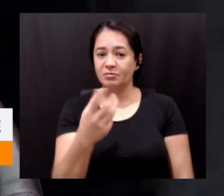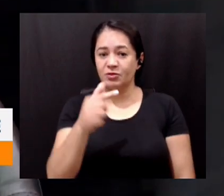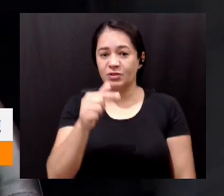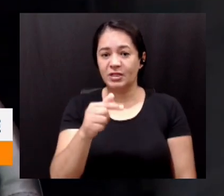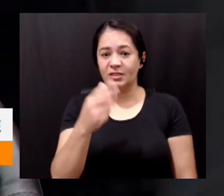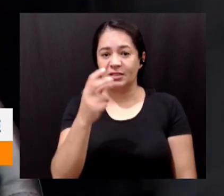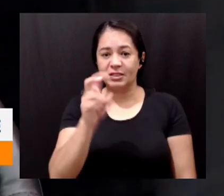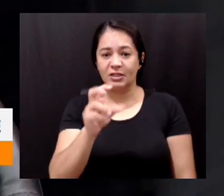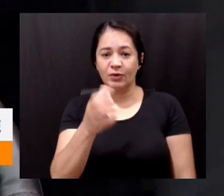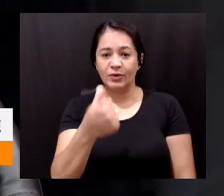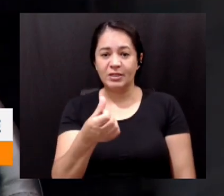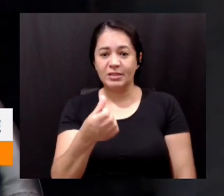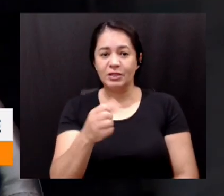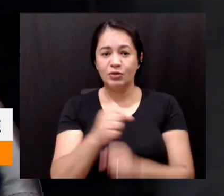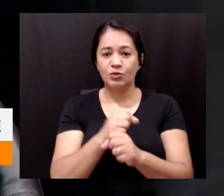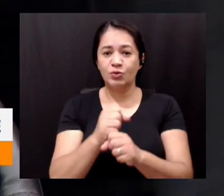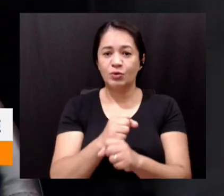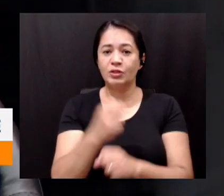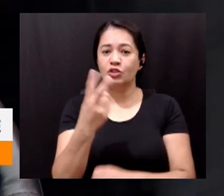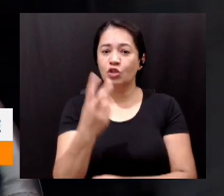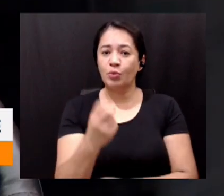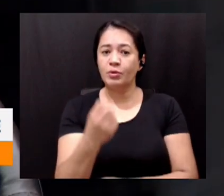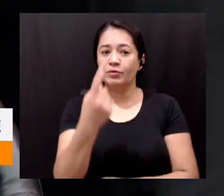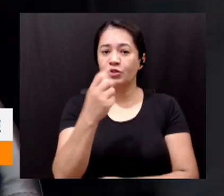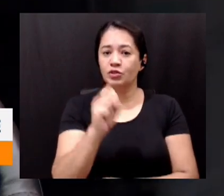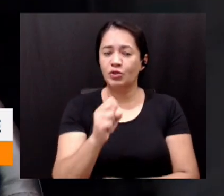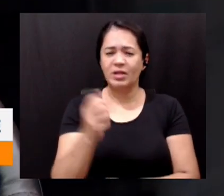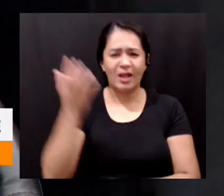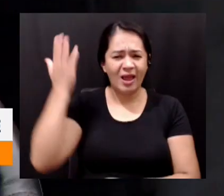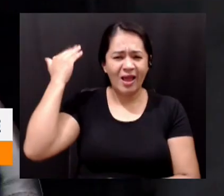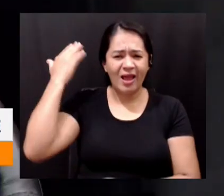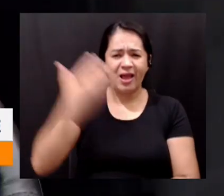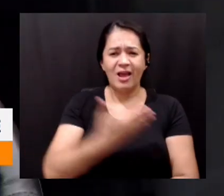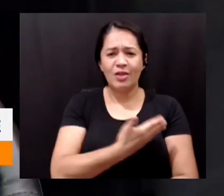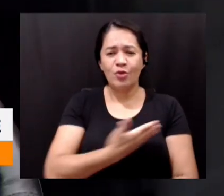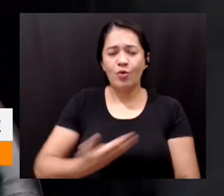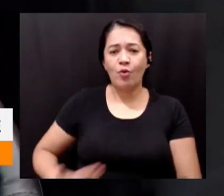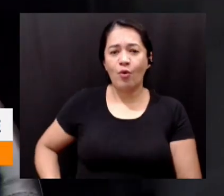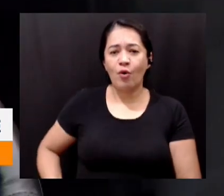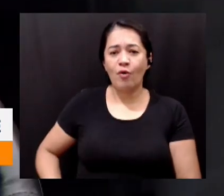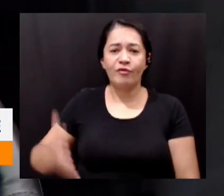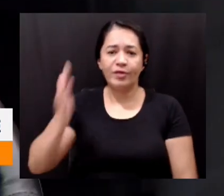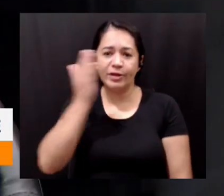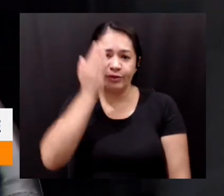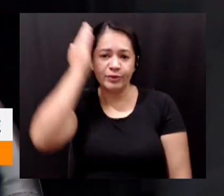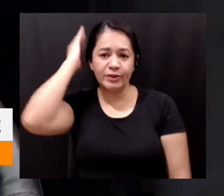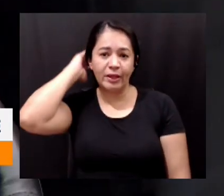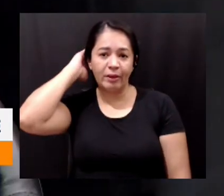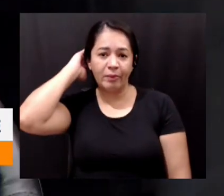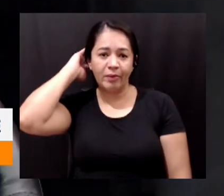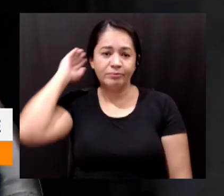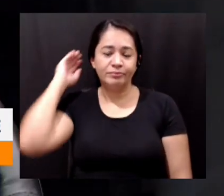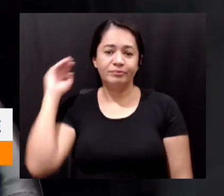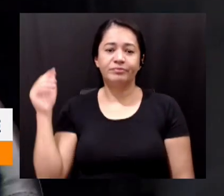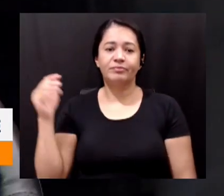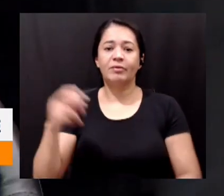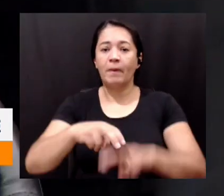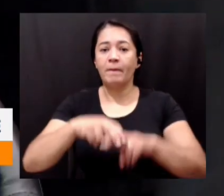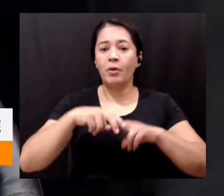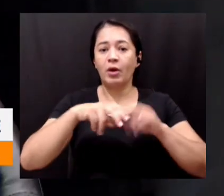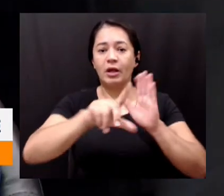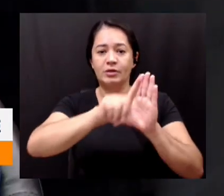lá na época ainda do governo Temer. Uhum. E o governo Temer, nessa época, deu, através dessa legislação, que era uma legislação